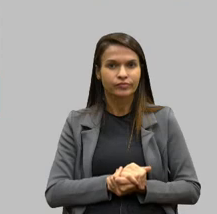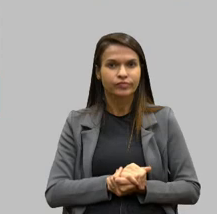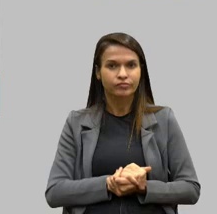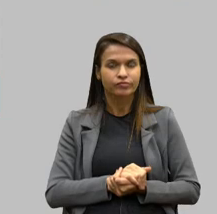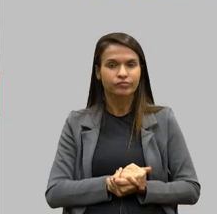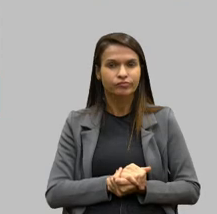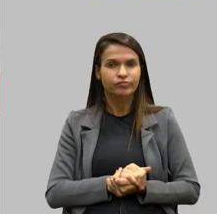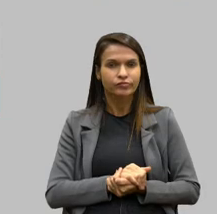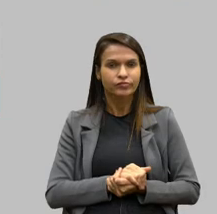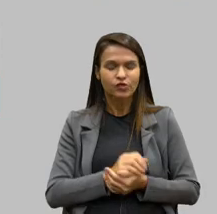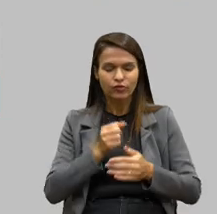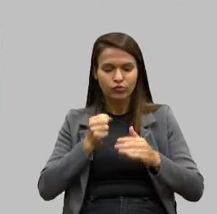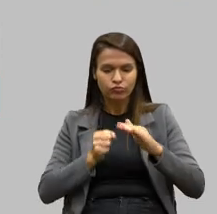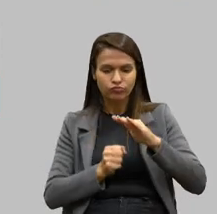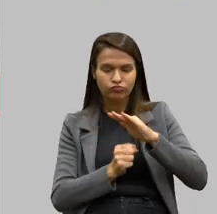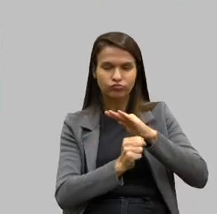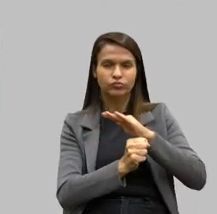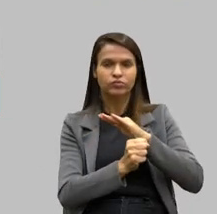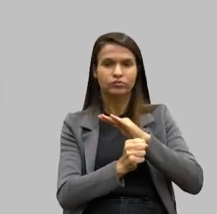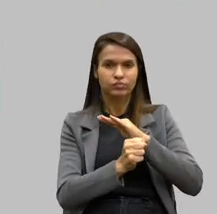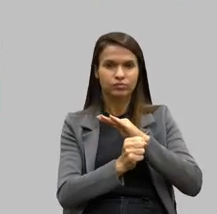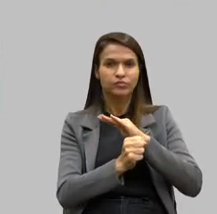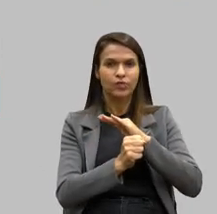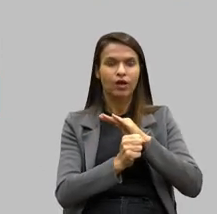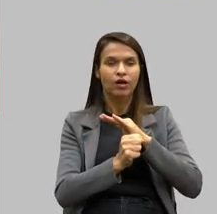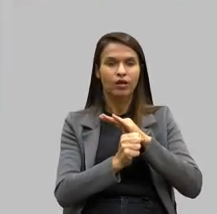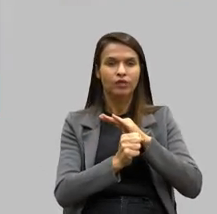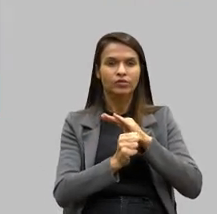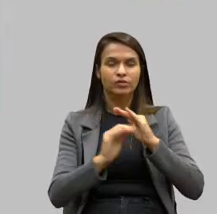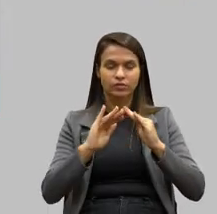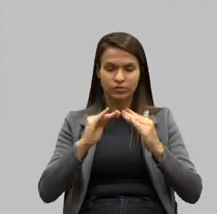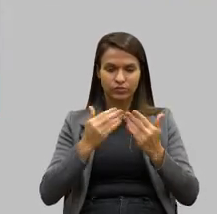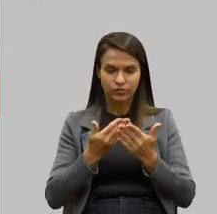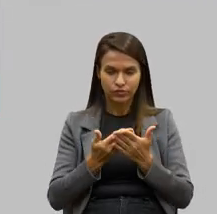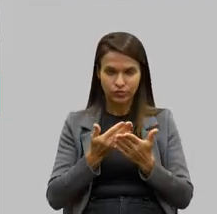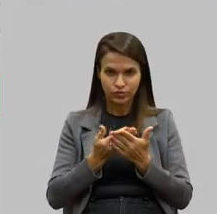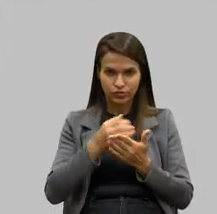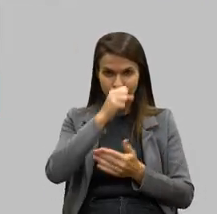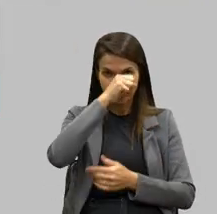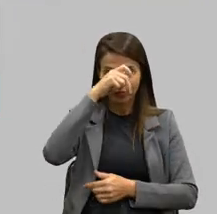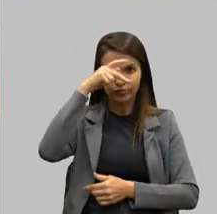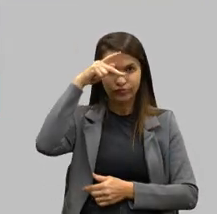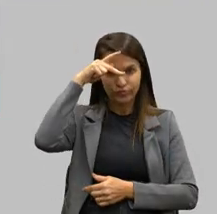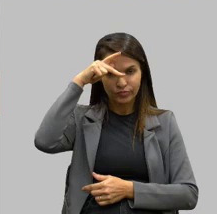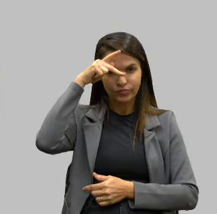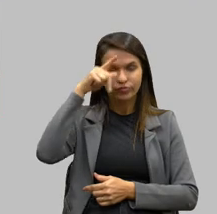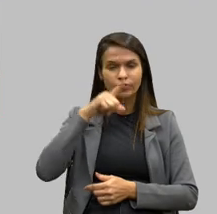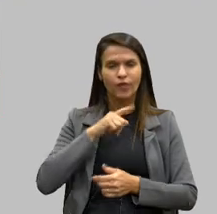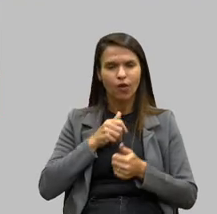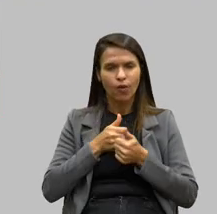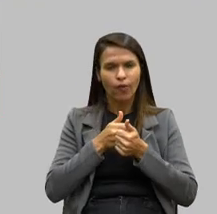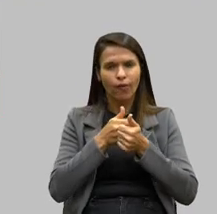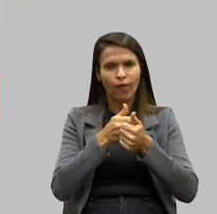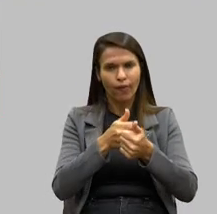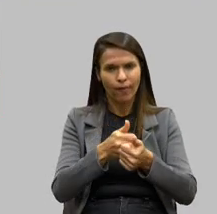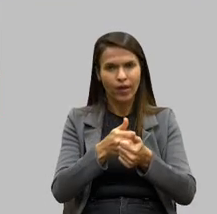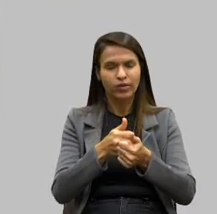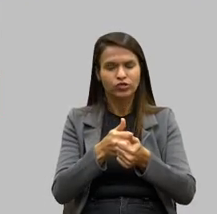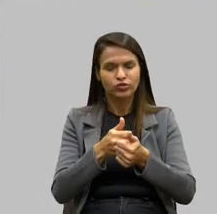incorporados na rede municipal, porque estão tendo um acompanhamento ali mais de perto.